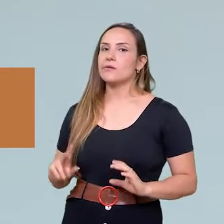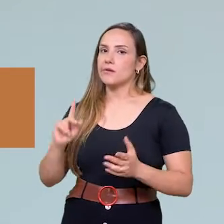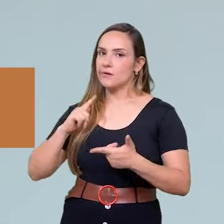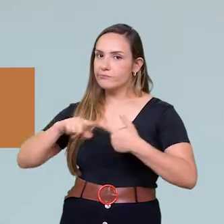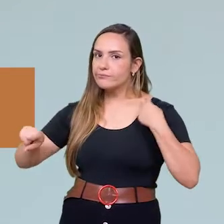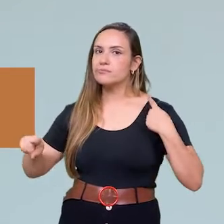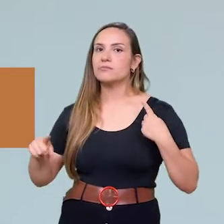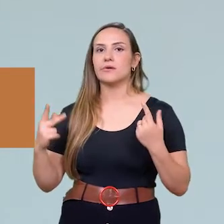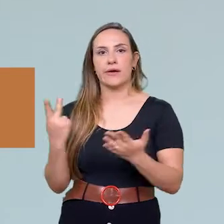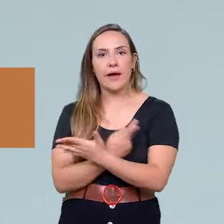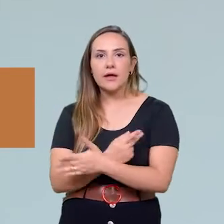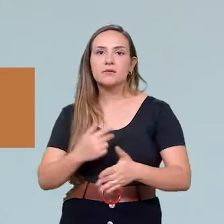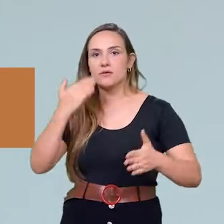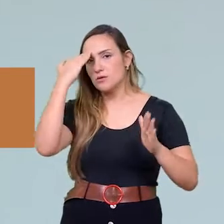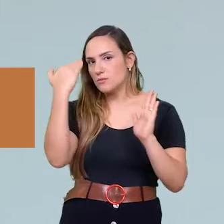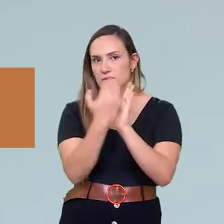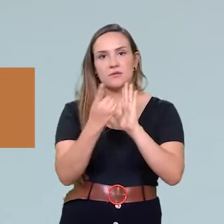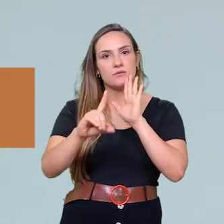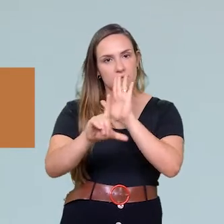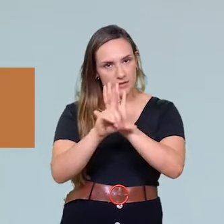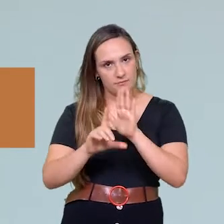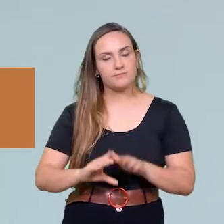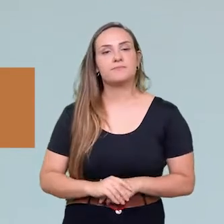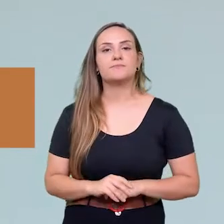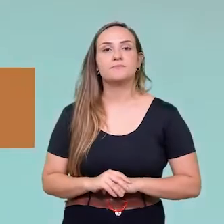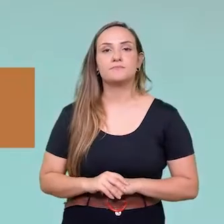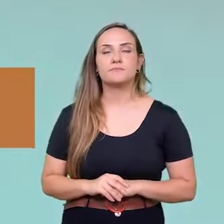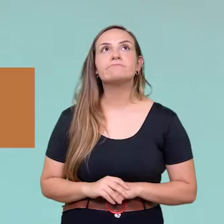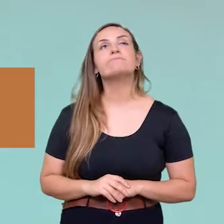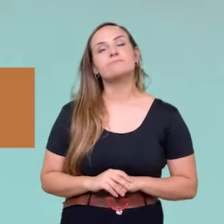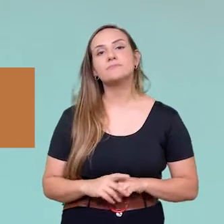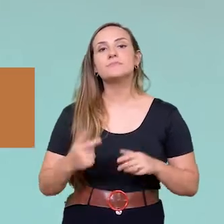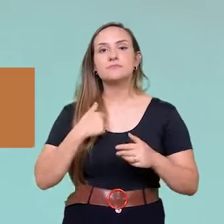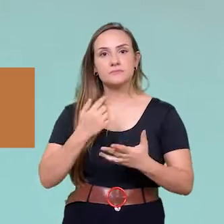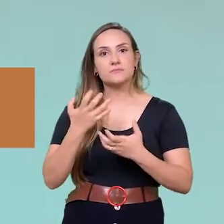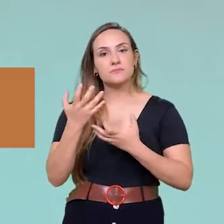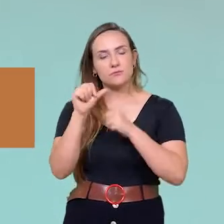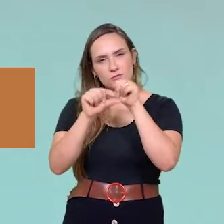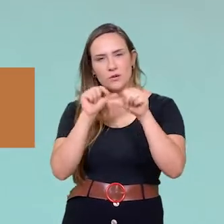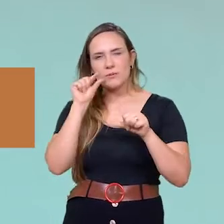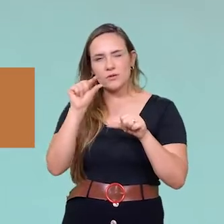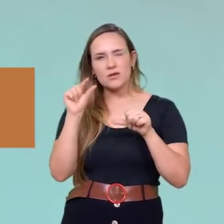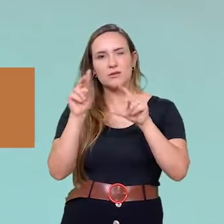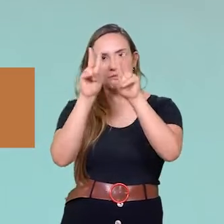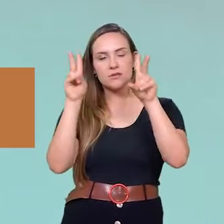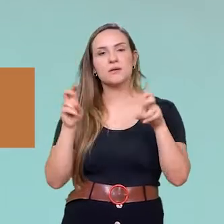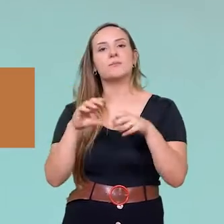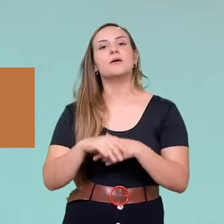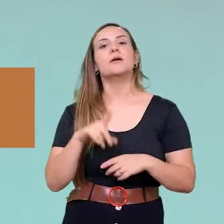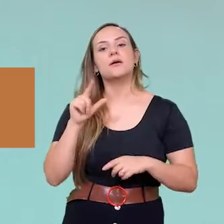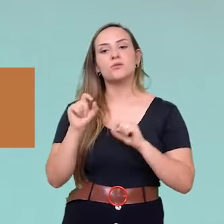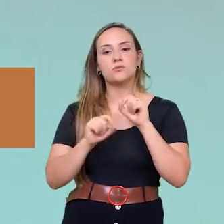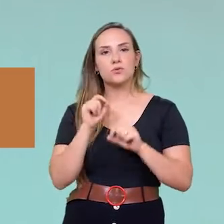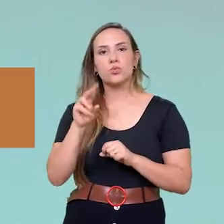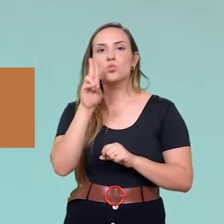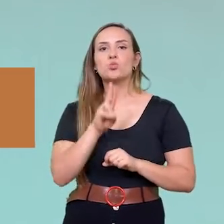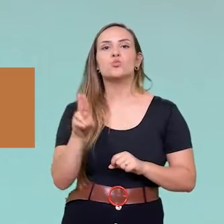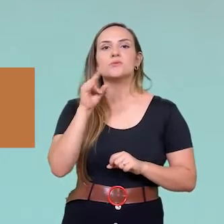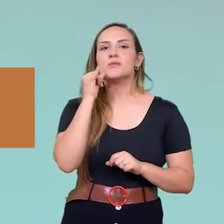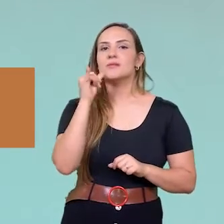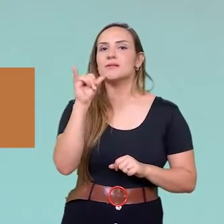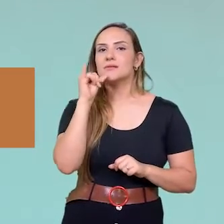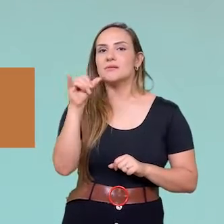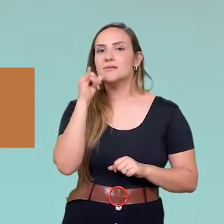que nós temos que demonstrar que elas estão em desconformidade com a lei. Mudando um pouco de assunto, outra atuação do NUCOM é frente ao consumo de